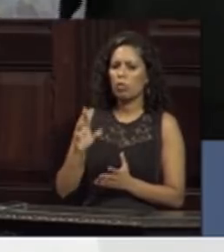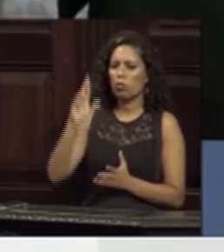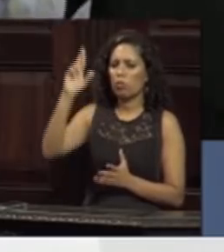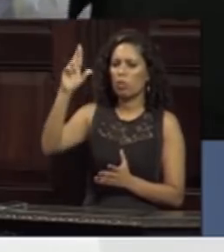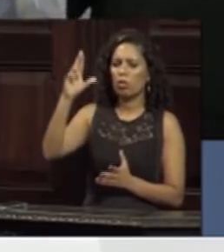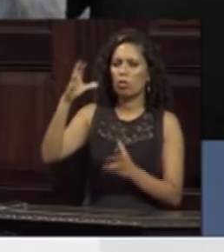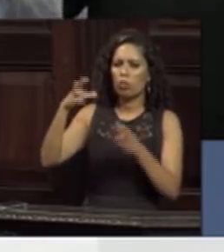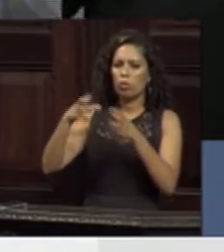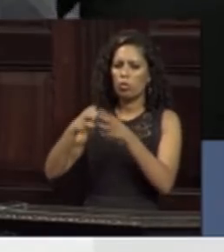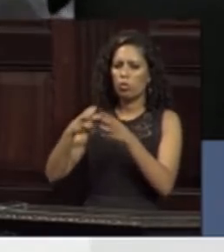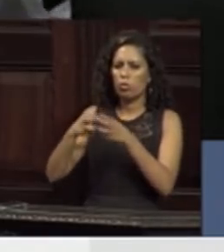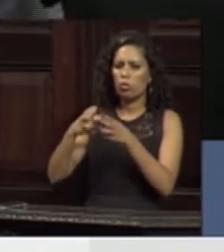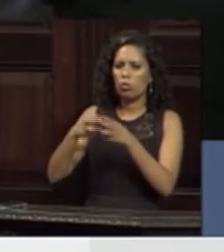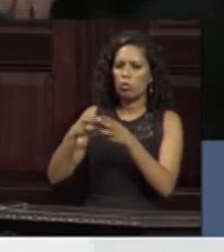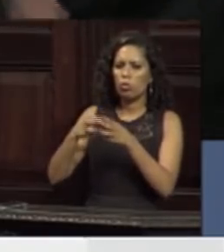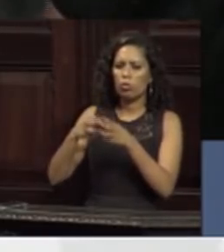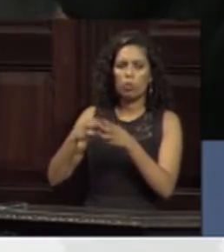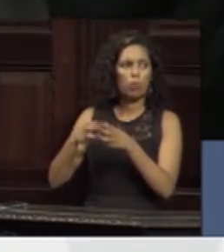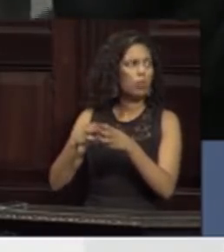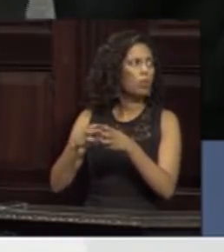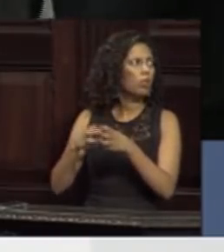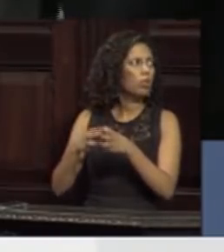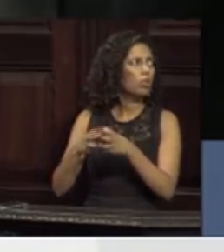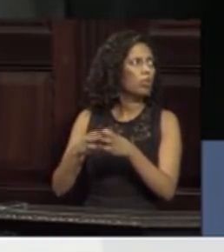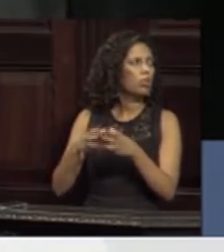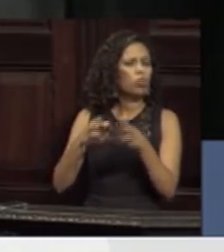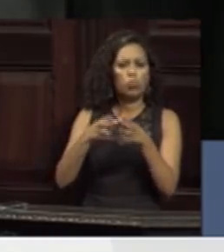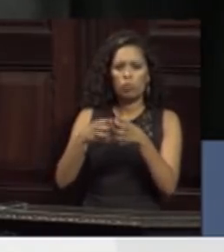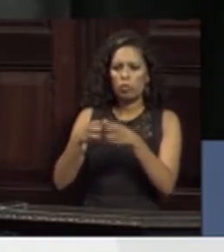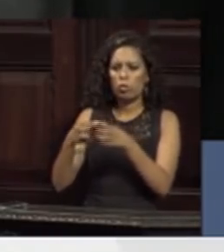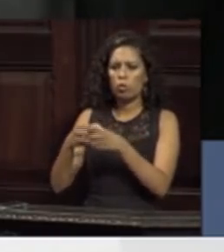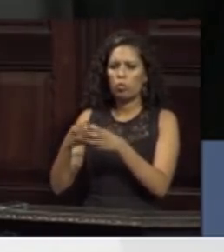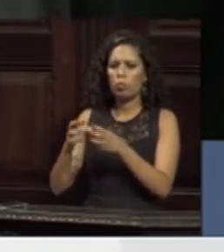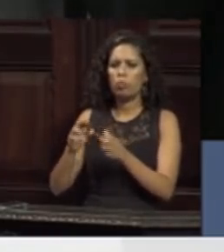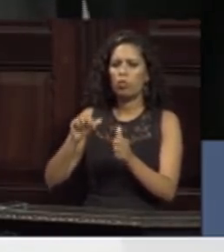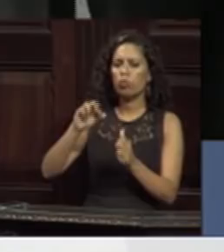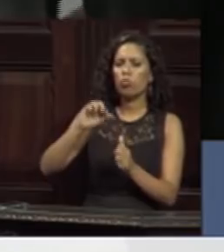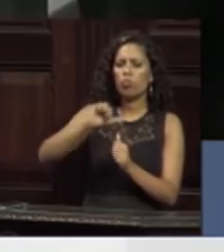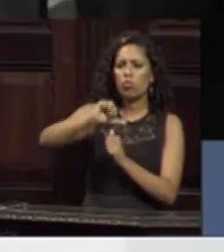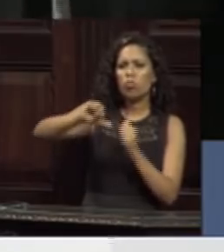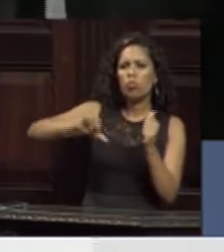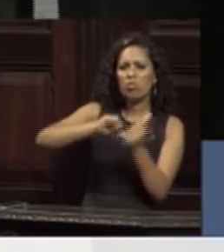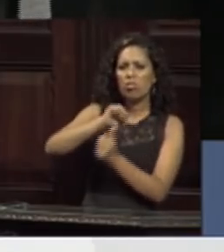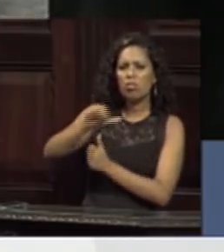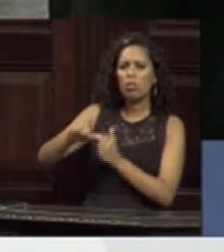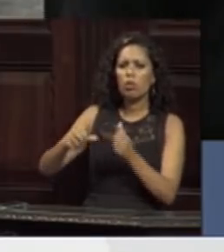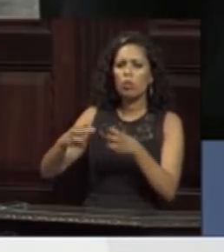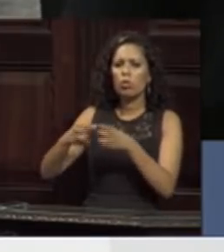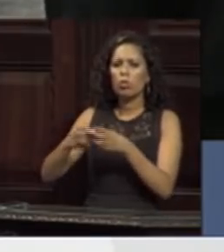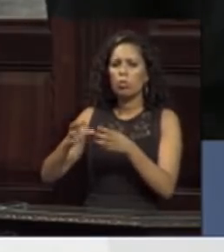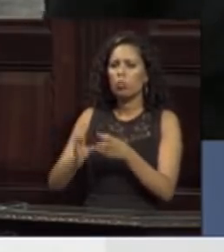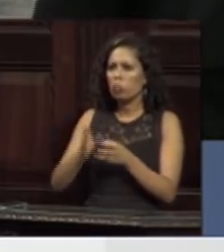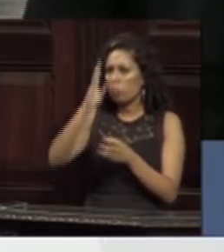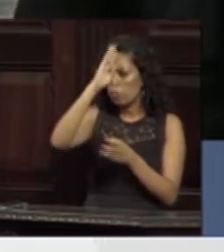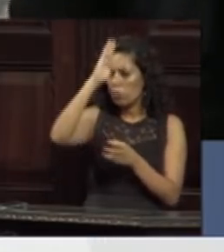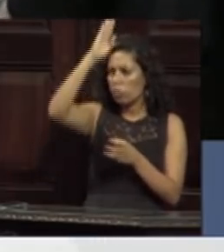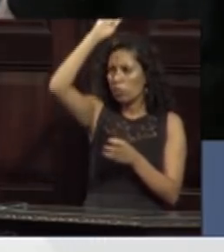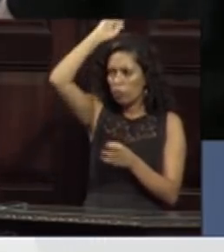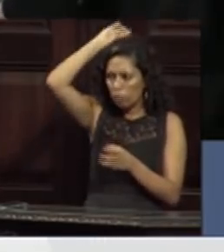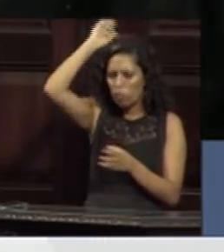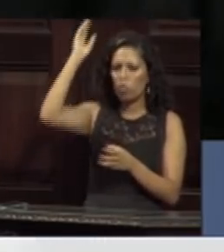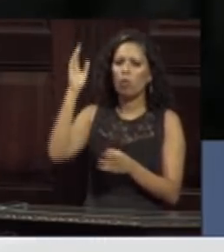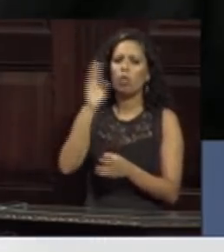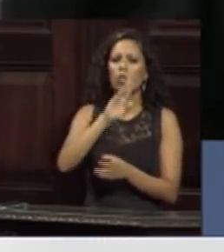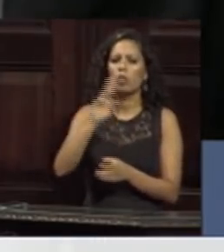Beneficente de Praças Reformadas da Polícia Militar e do Corpo de Bombeiros, o companheiro Gilson